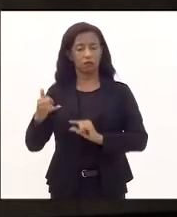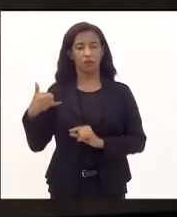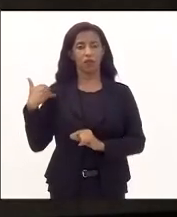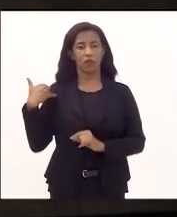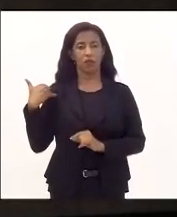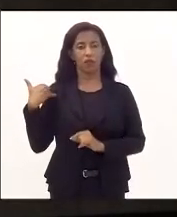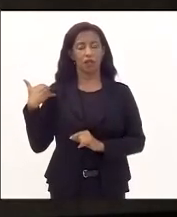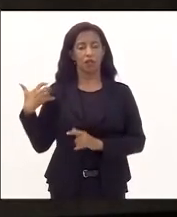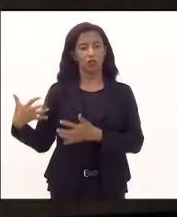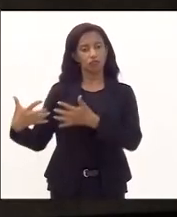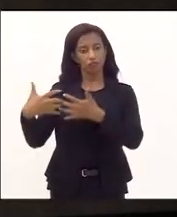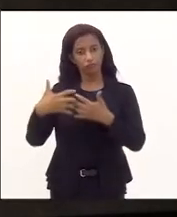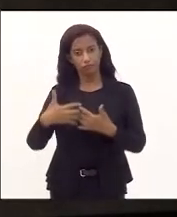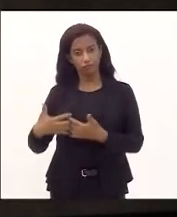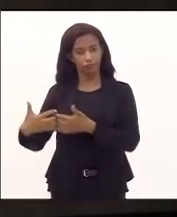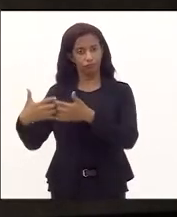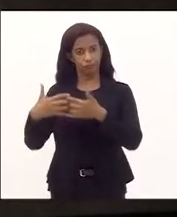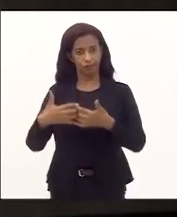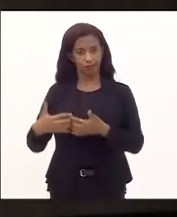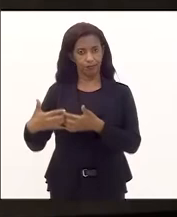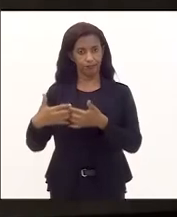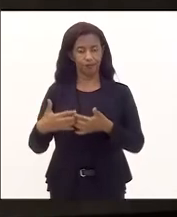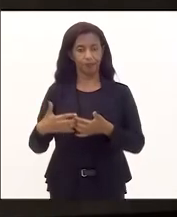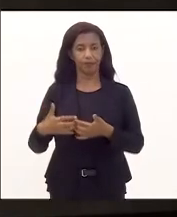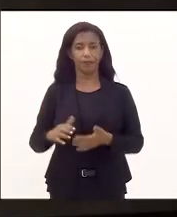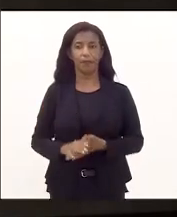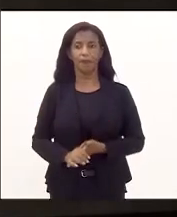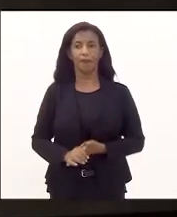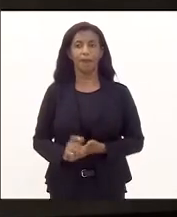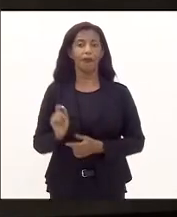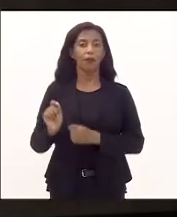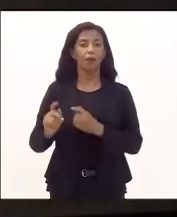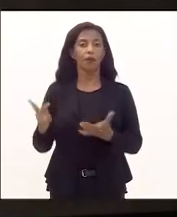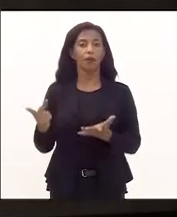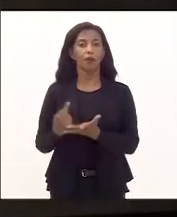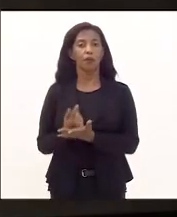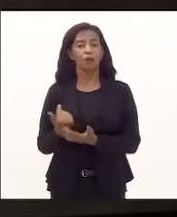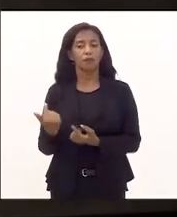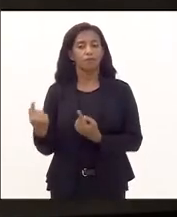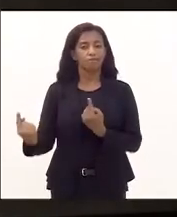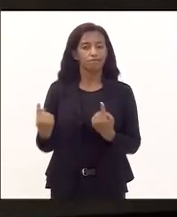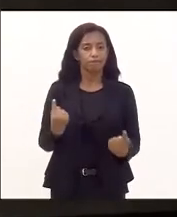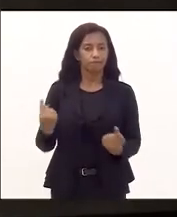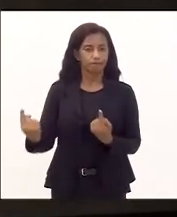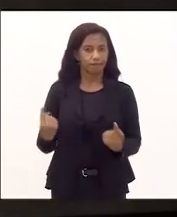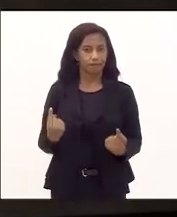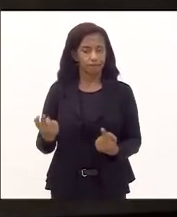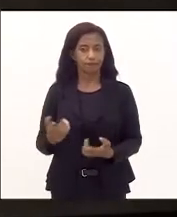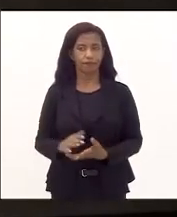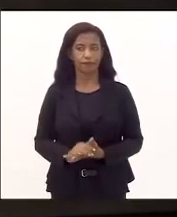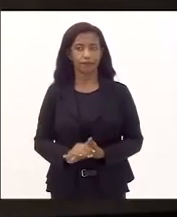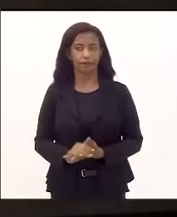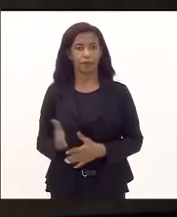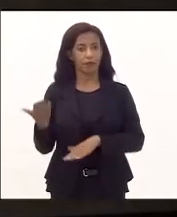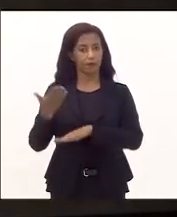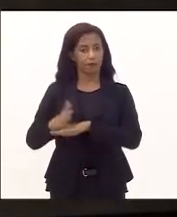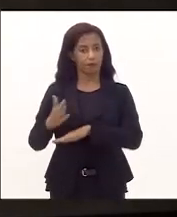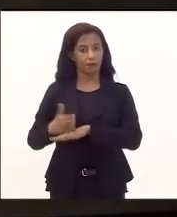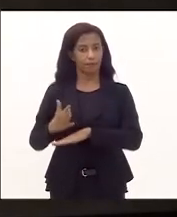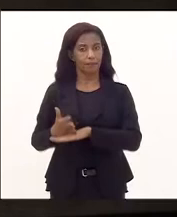média da frota de caminhões do Estado do Rio de Janeiro, o que ocorrer primeiro. Na